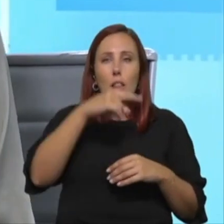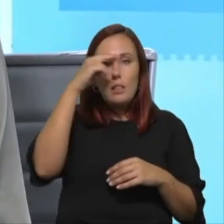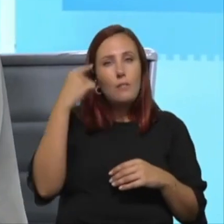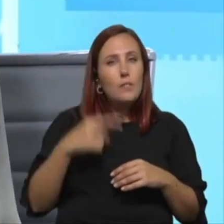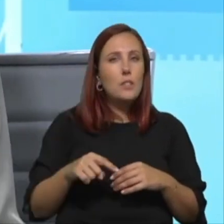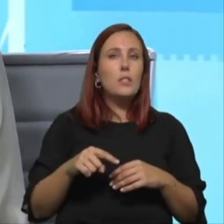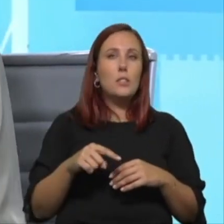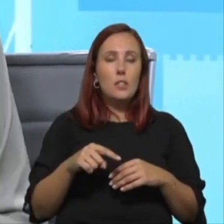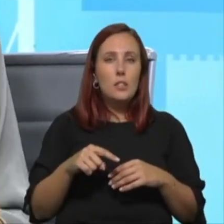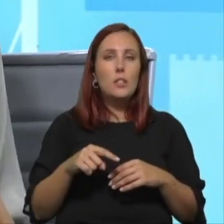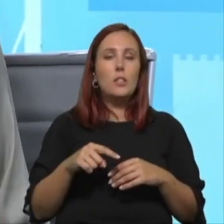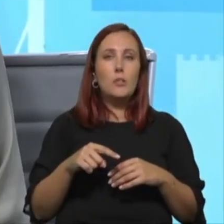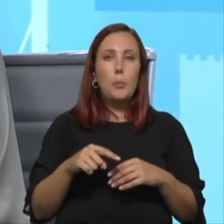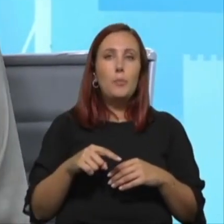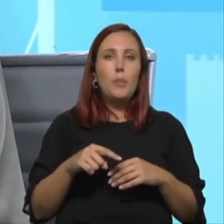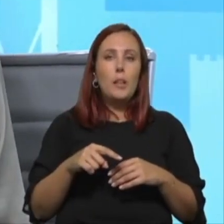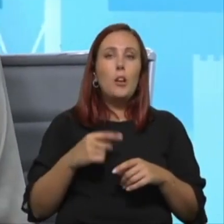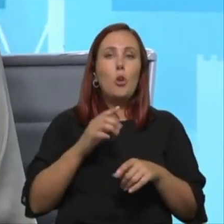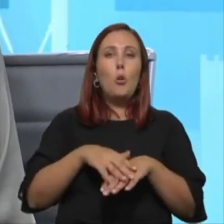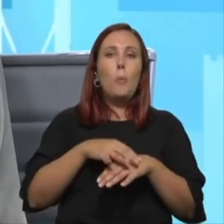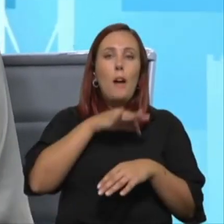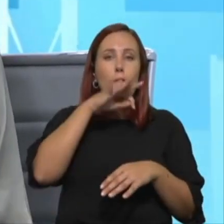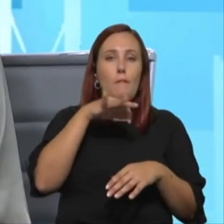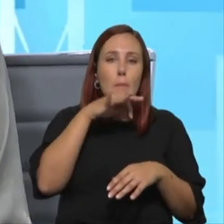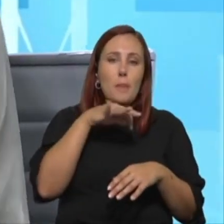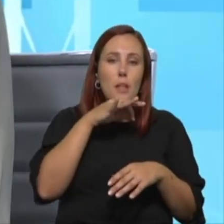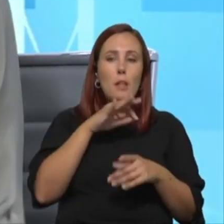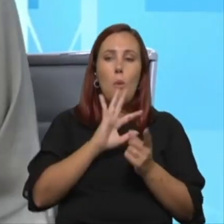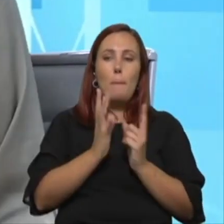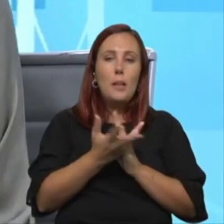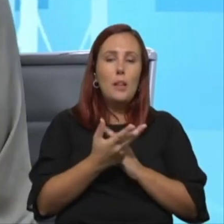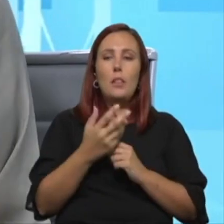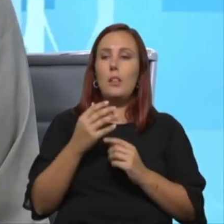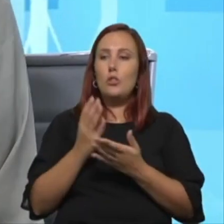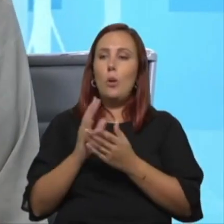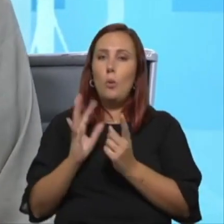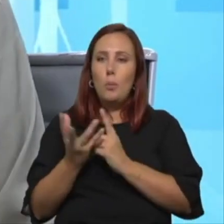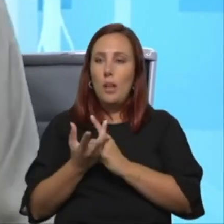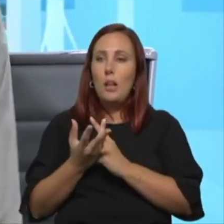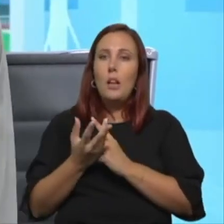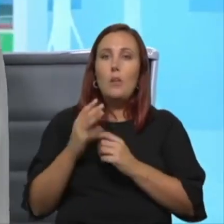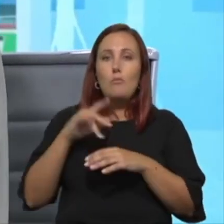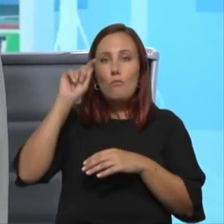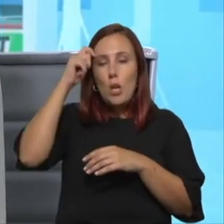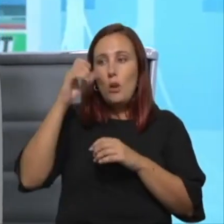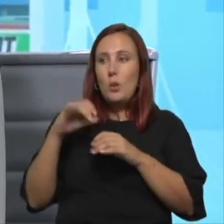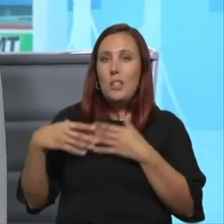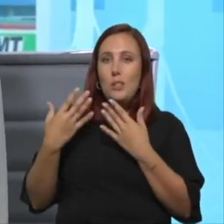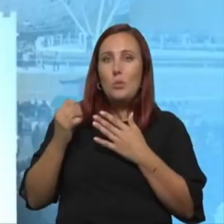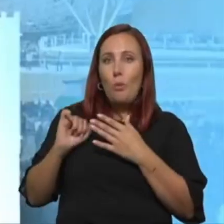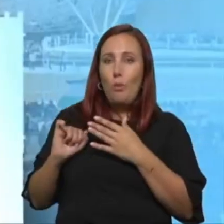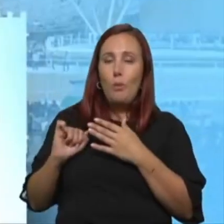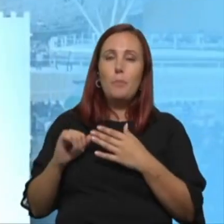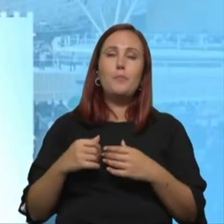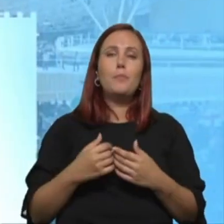difícil das realidades familiares e escolares em anos muito precoces das suas vidas. E tendo em conta